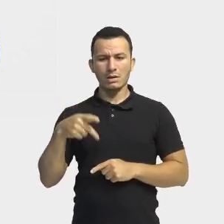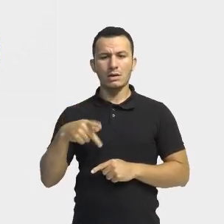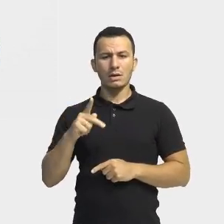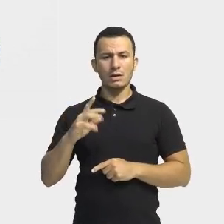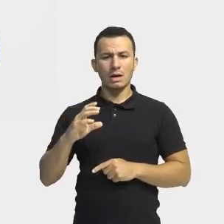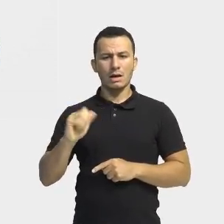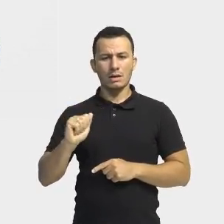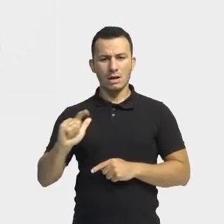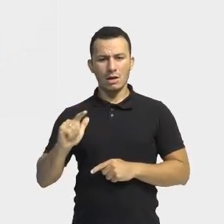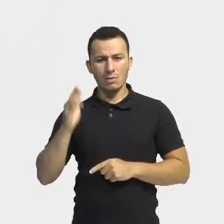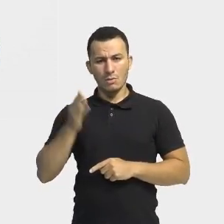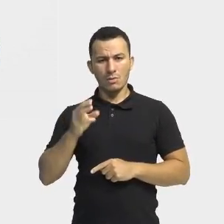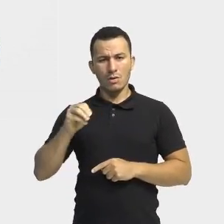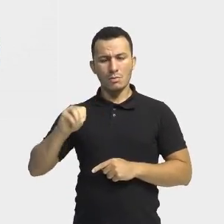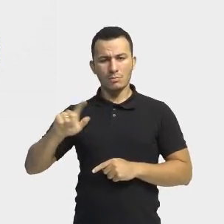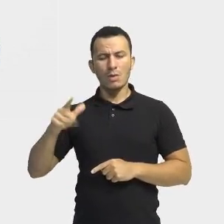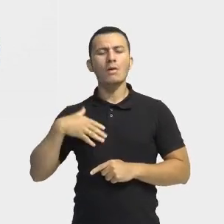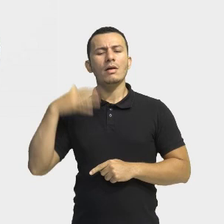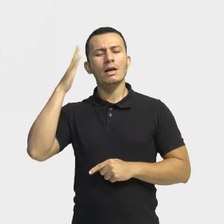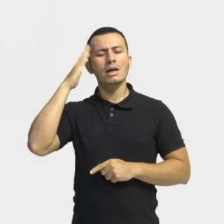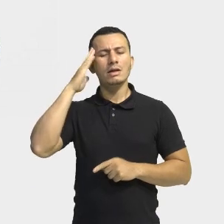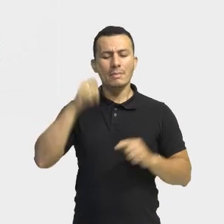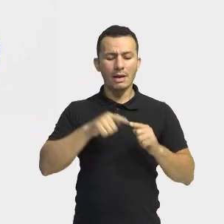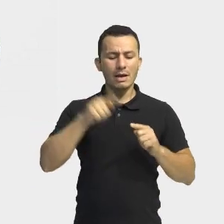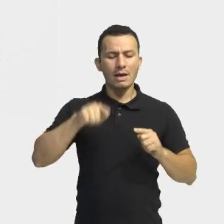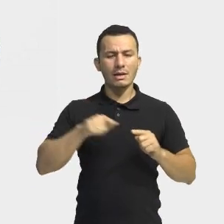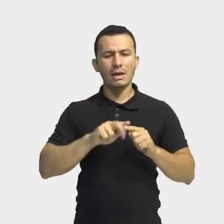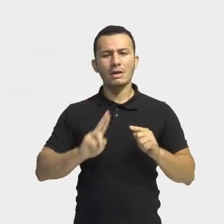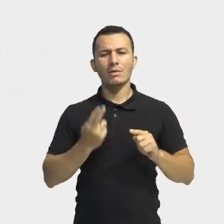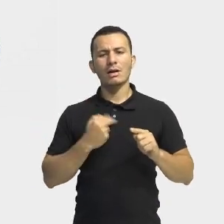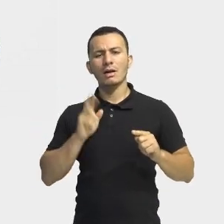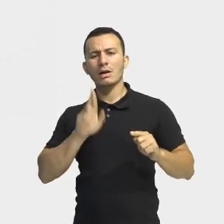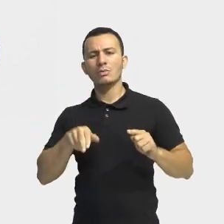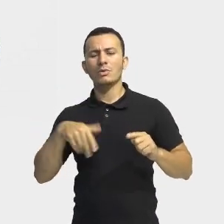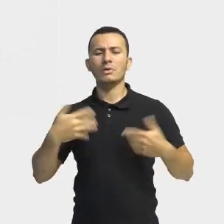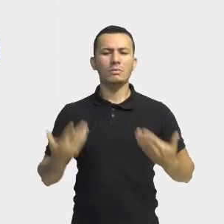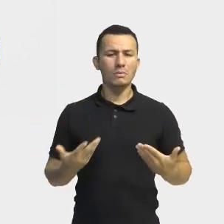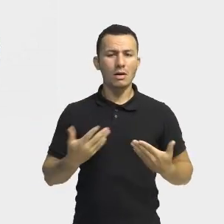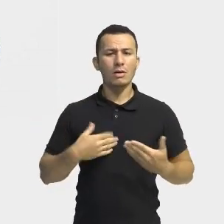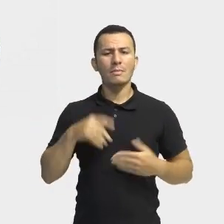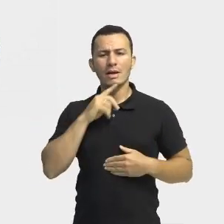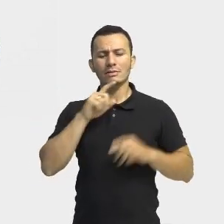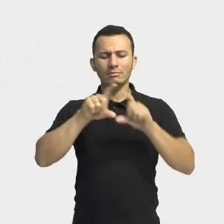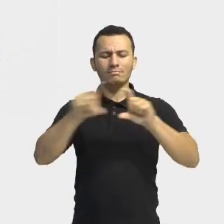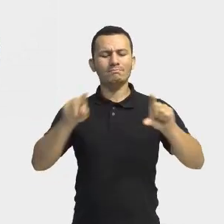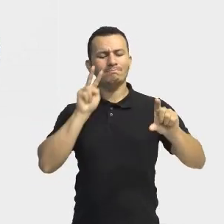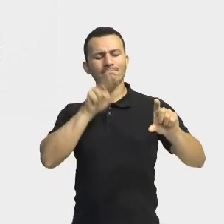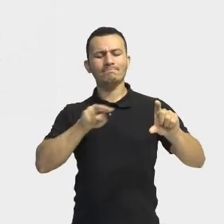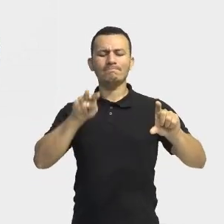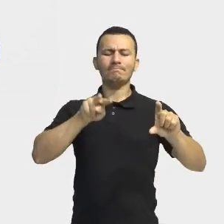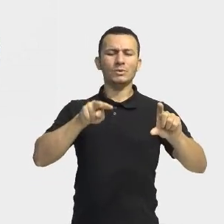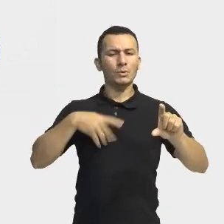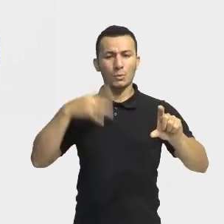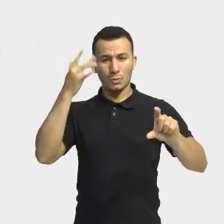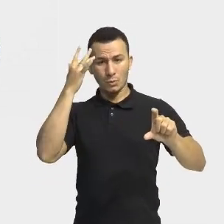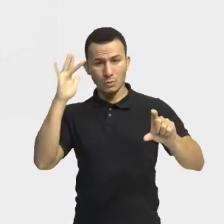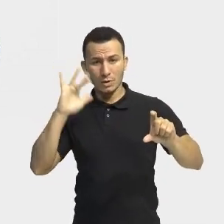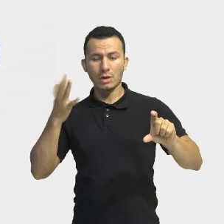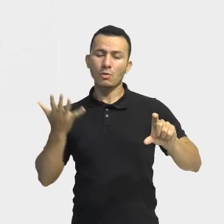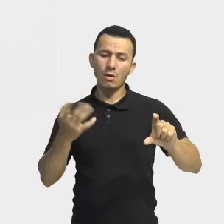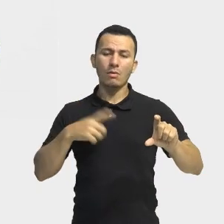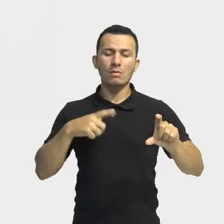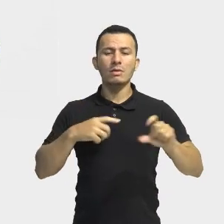por mol, ele quer saber o ΔH da reação. Observem, a gente não sabe, olhando para essa reação, se ela é uma